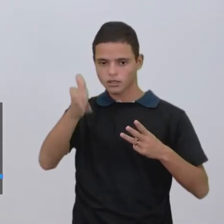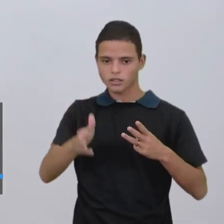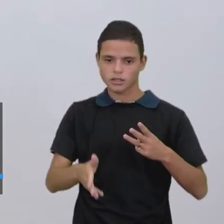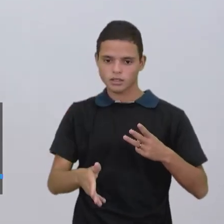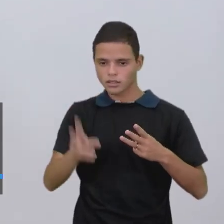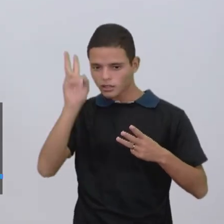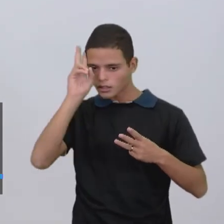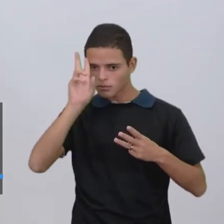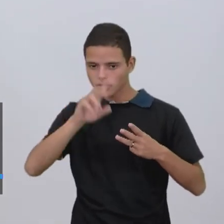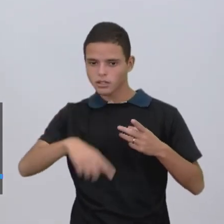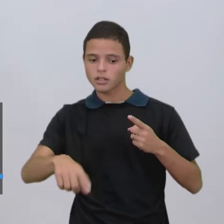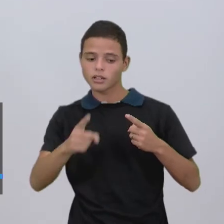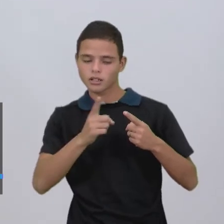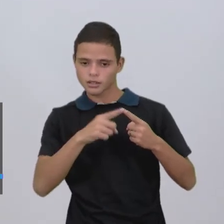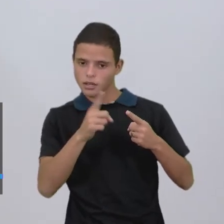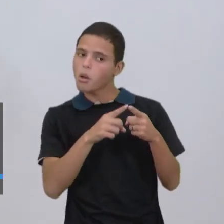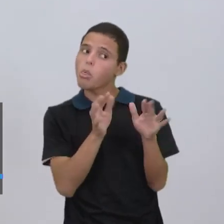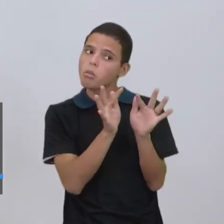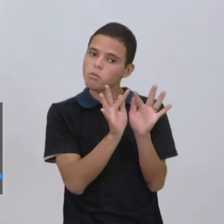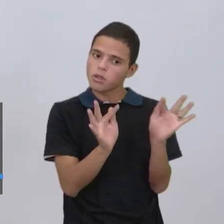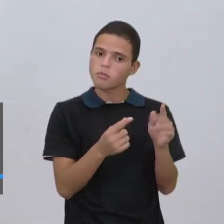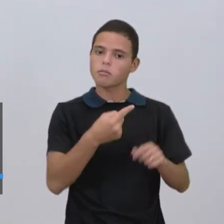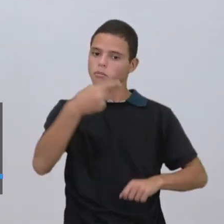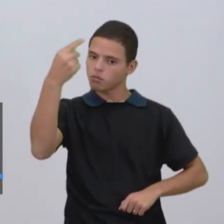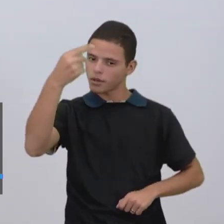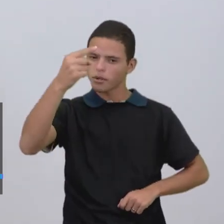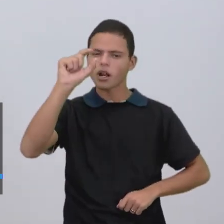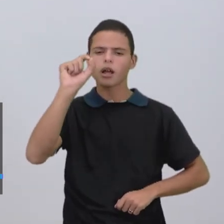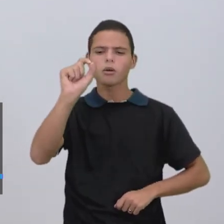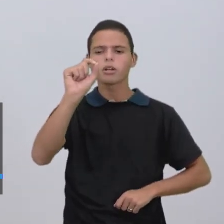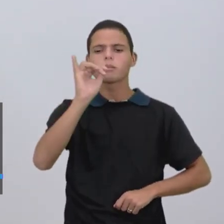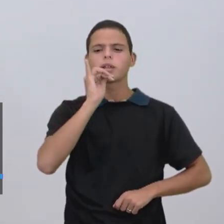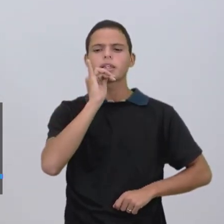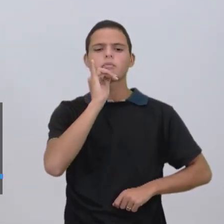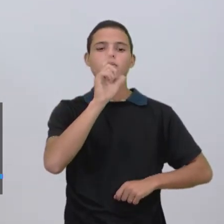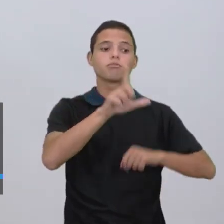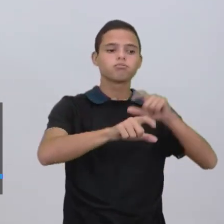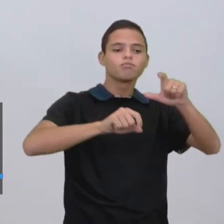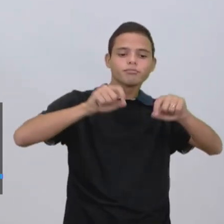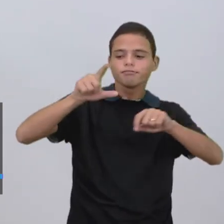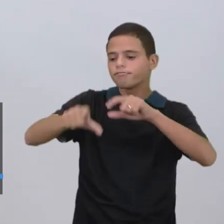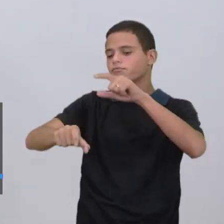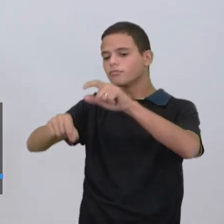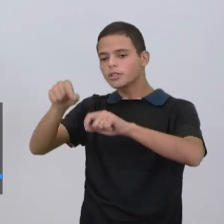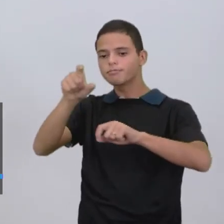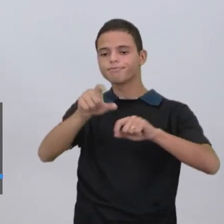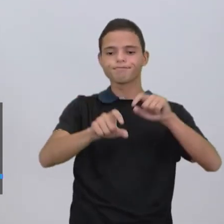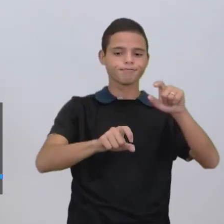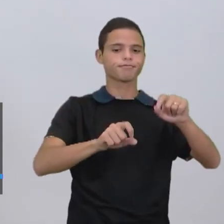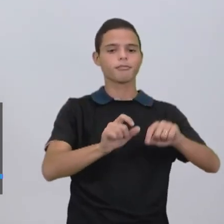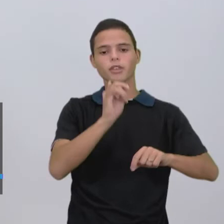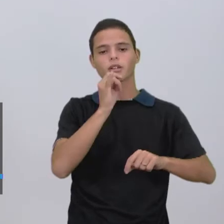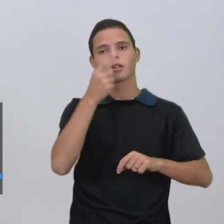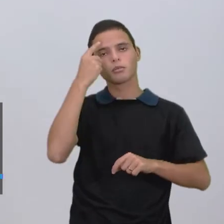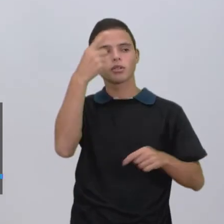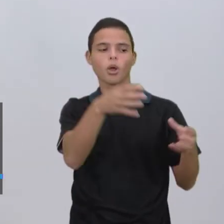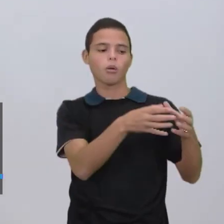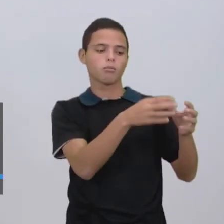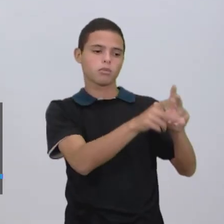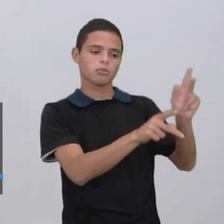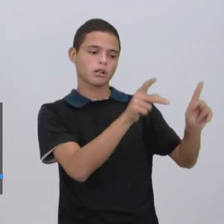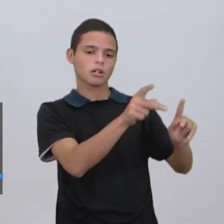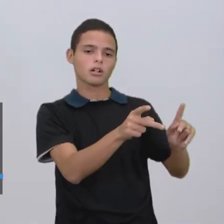elas mesmo? Ah, casual ou simples, que é aquela que a gente faz como? Sorteio aleatoriamente. Então, pensei lá na minha comunidade,